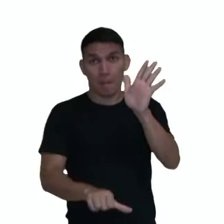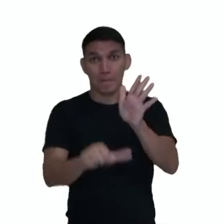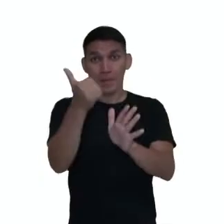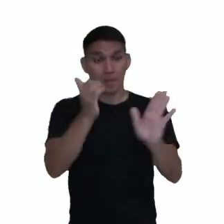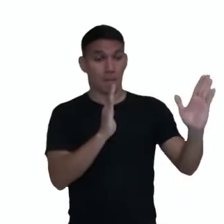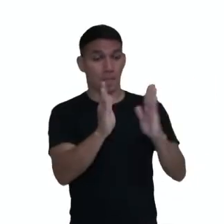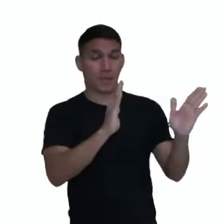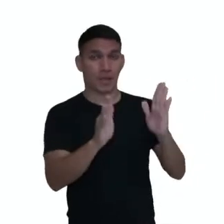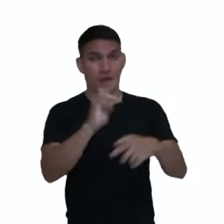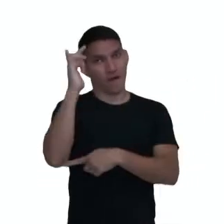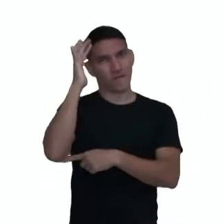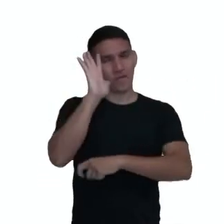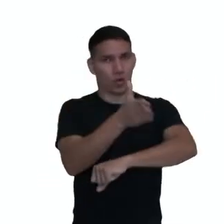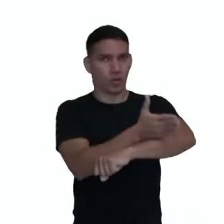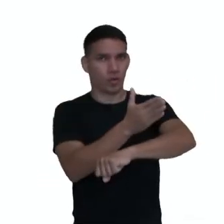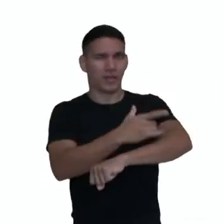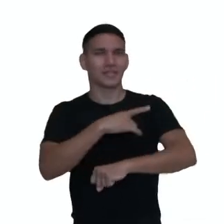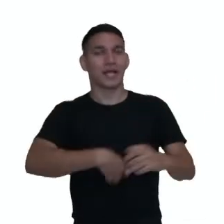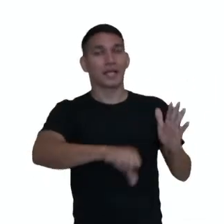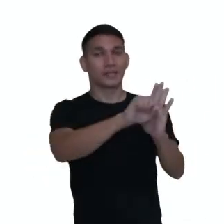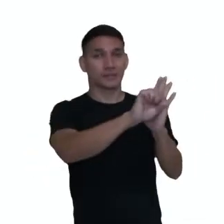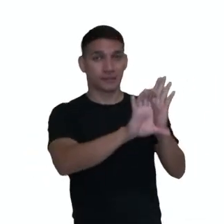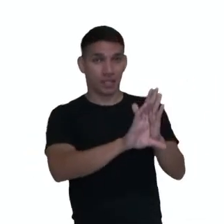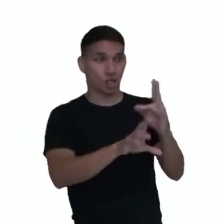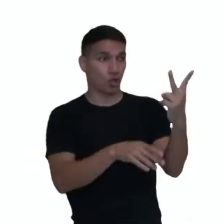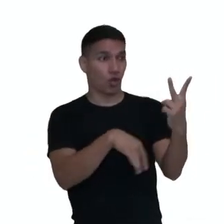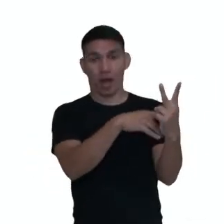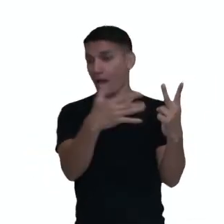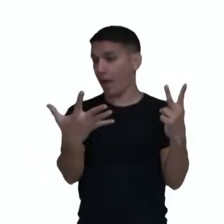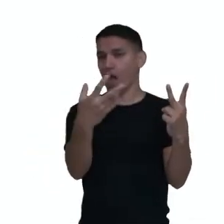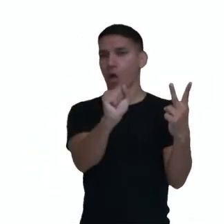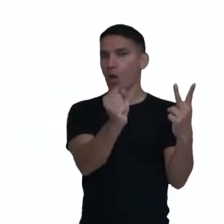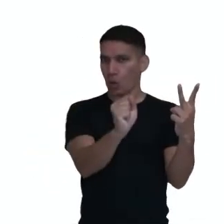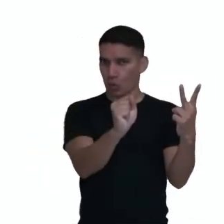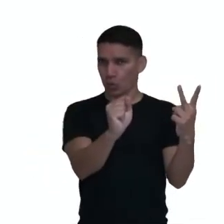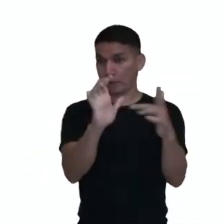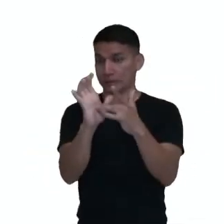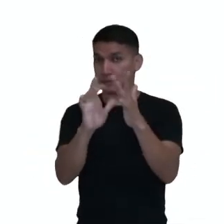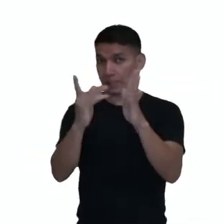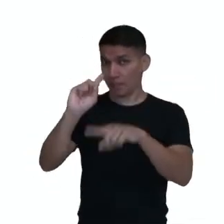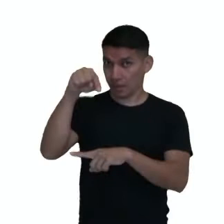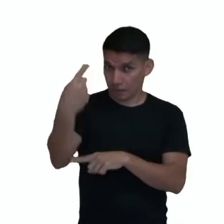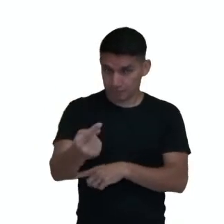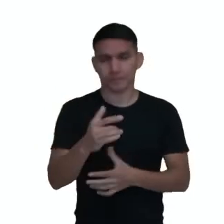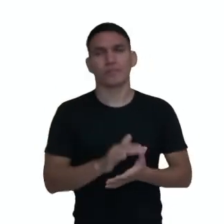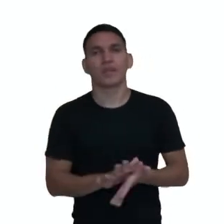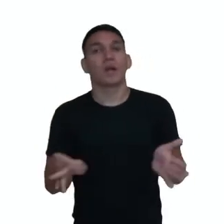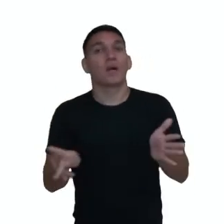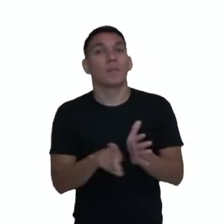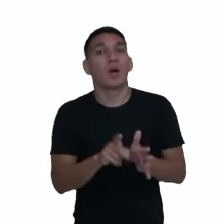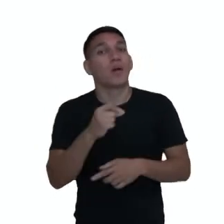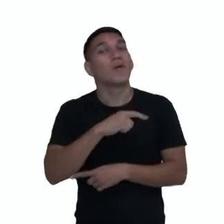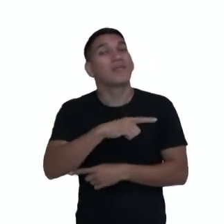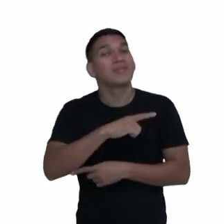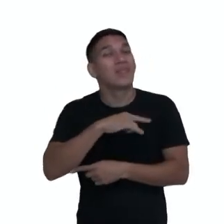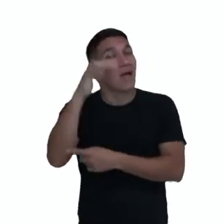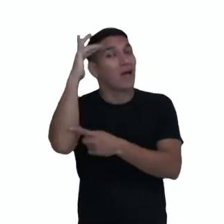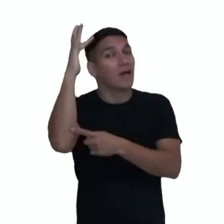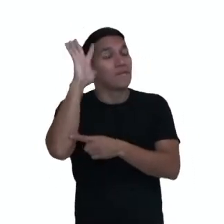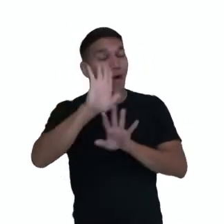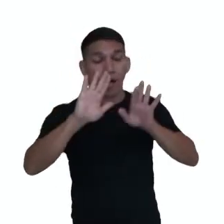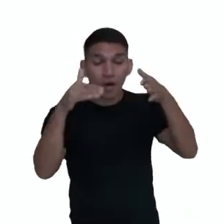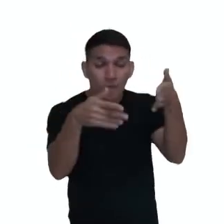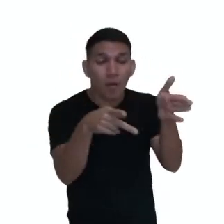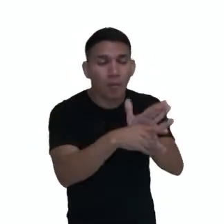medieval. Tá lá, gente, séculos 2 a 8 depois de Cristo. onde a filosofia esteve voltada à defesa